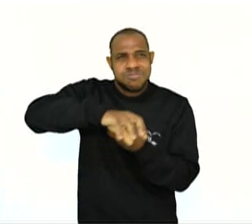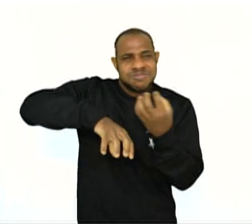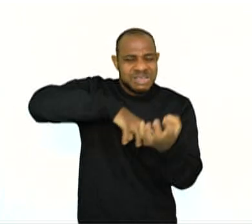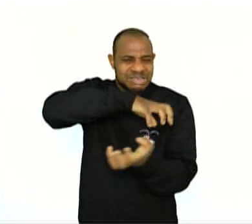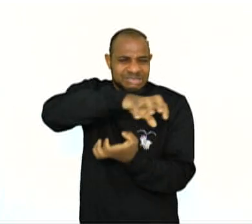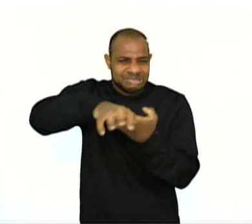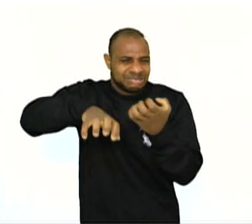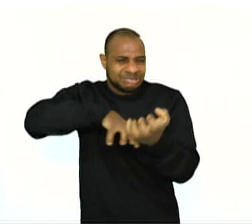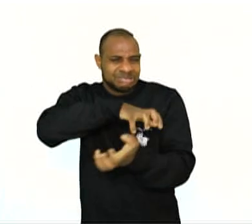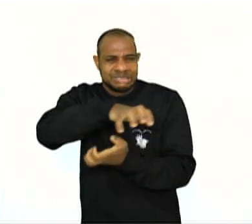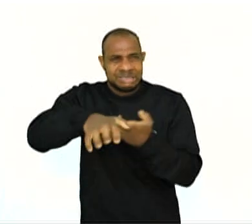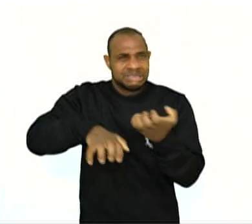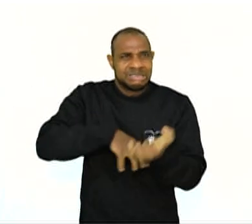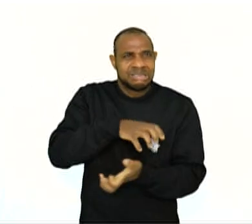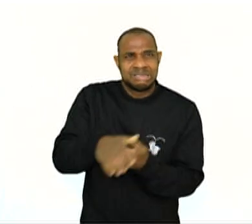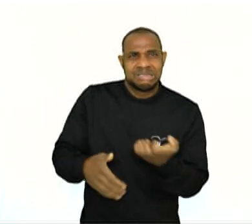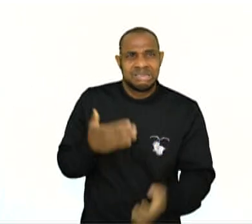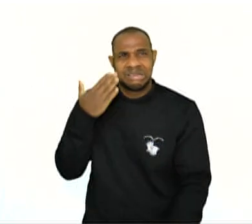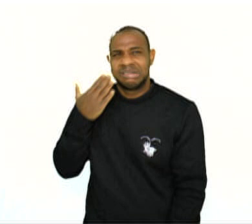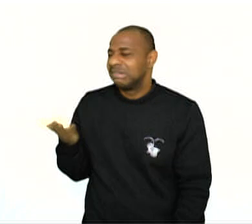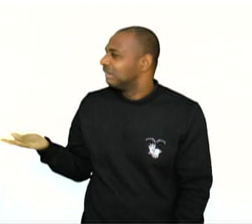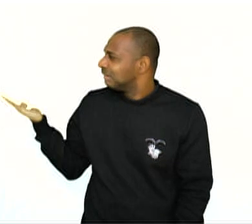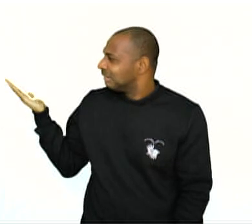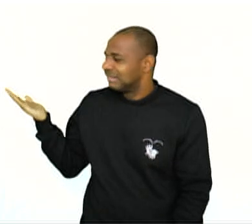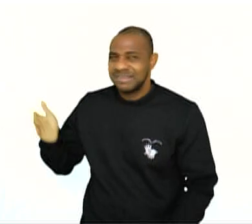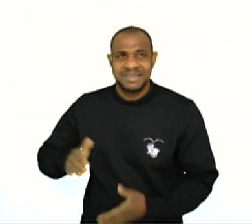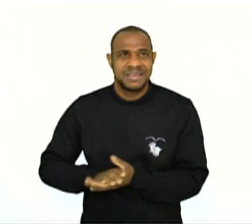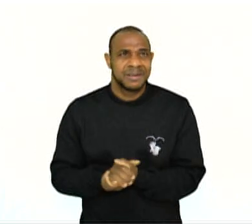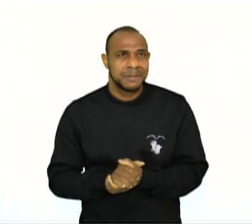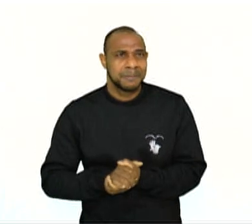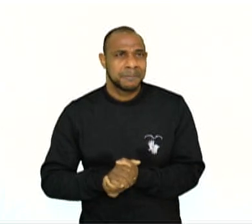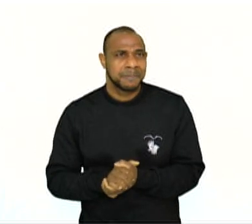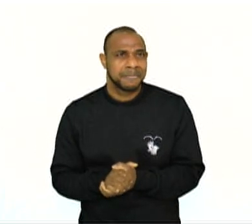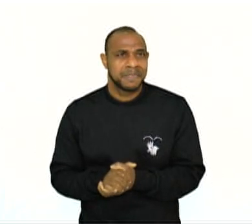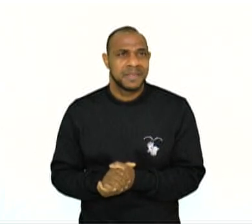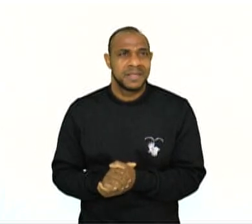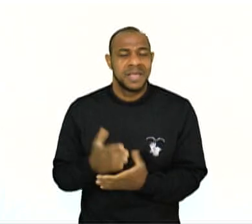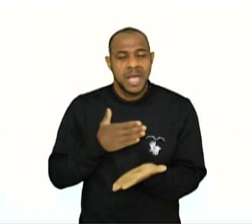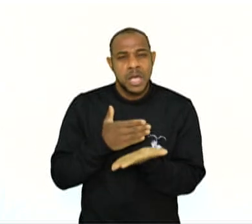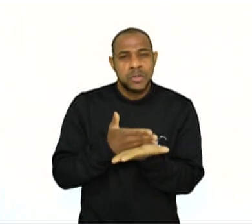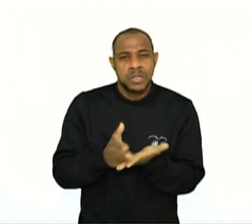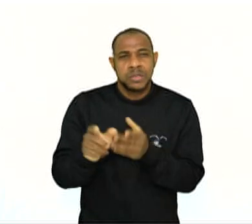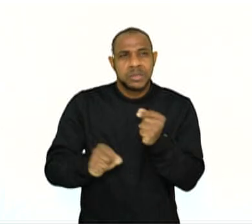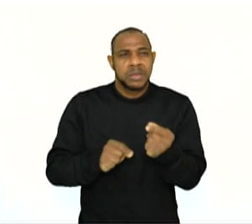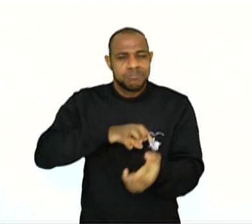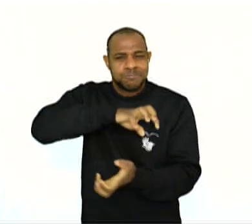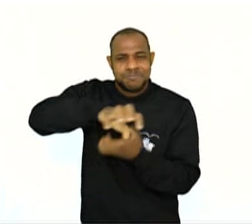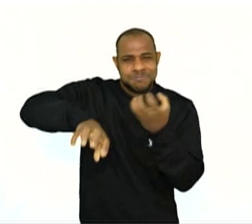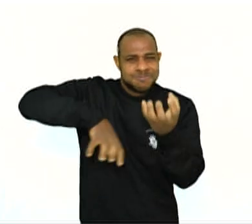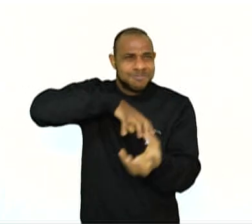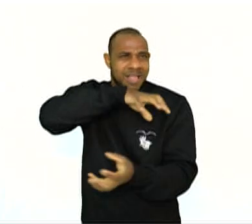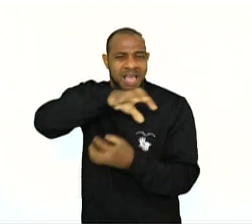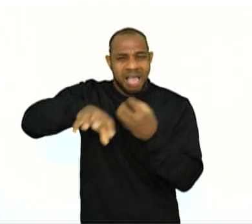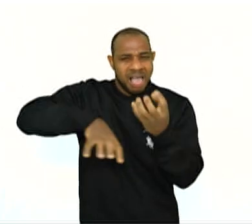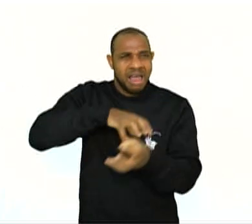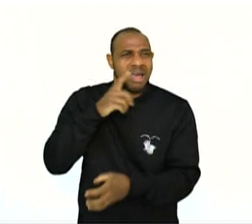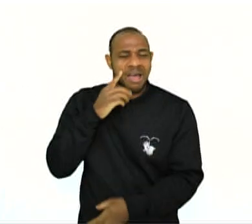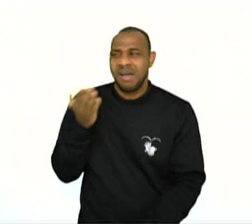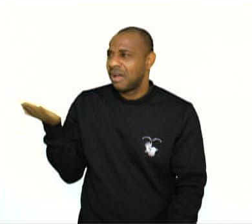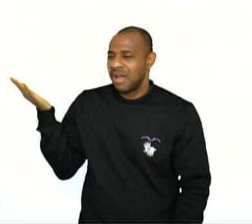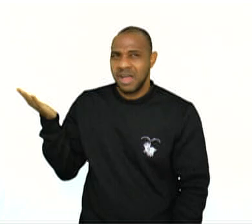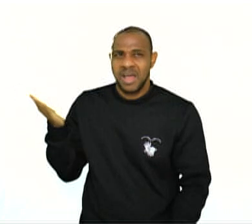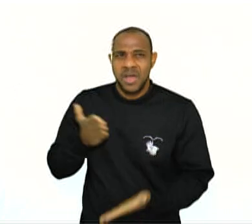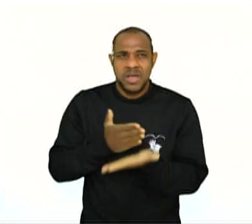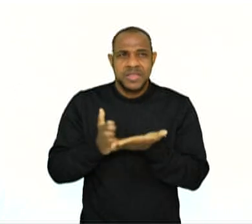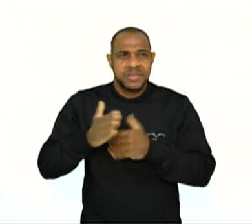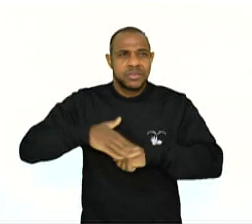de 64 e o dia 2 também de abril, principalmente esses 3 dias, que são o início da Revolução, aliás, o início do golpe,